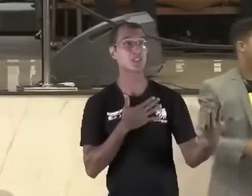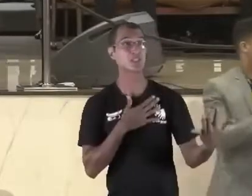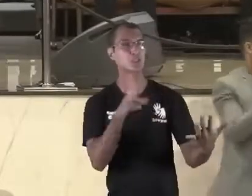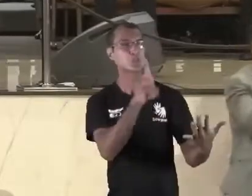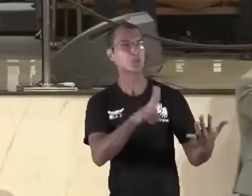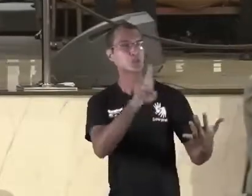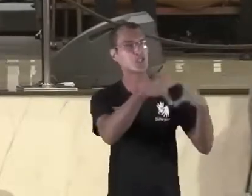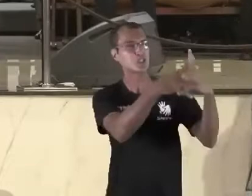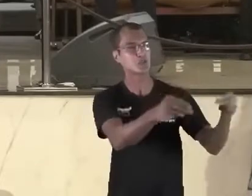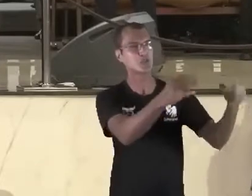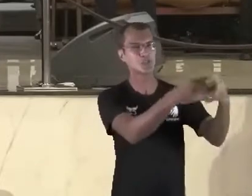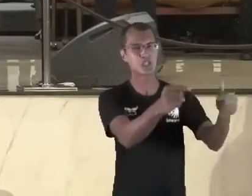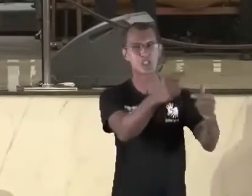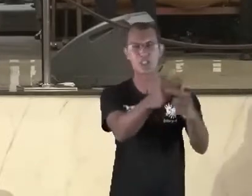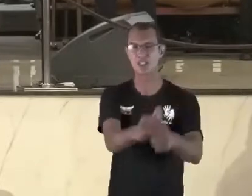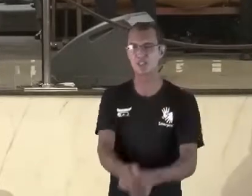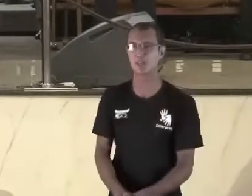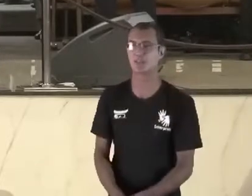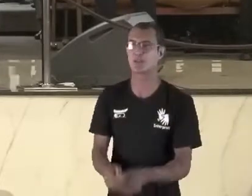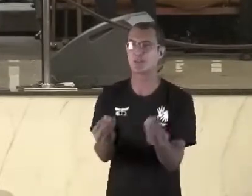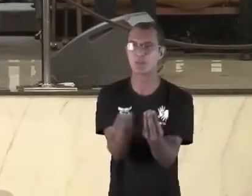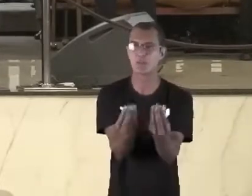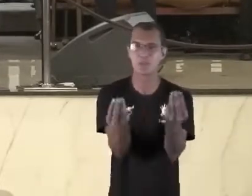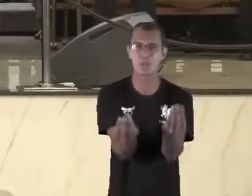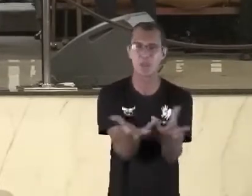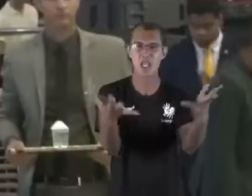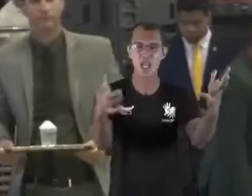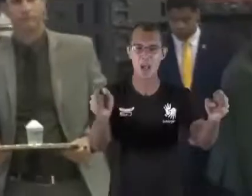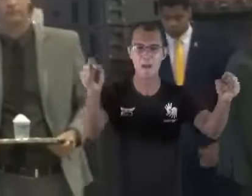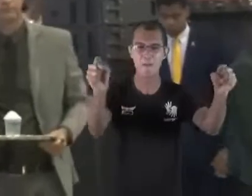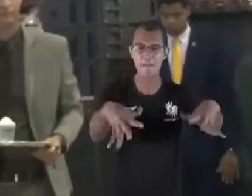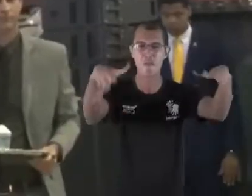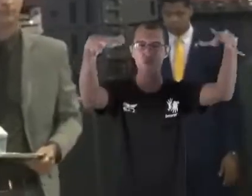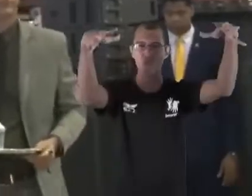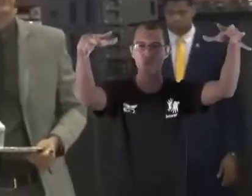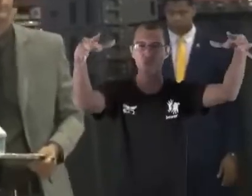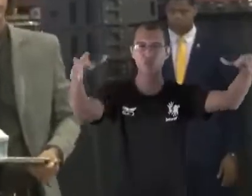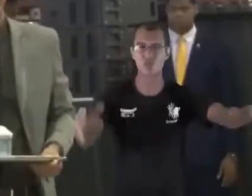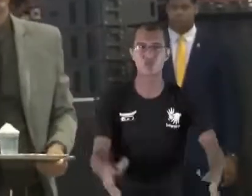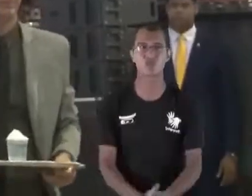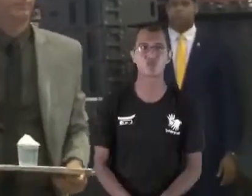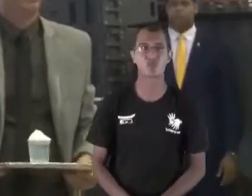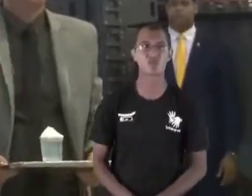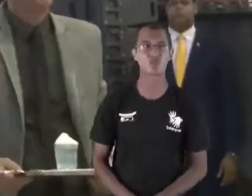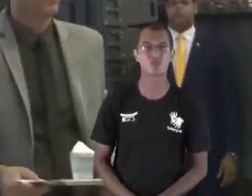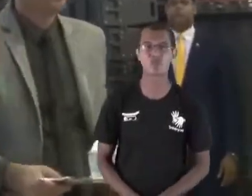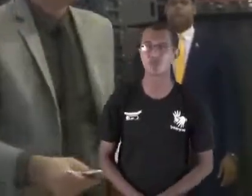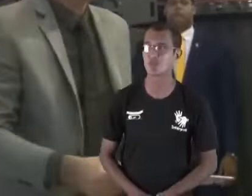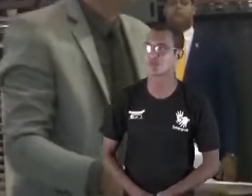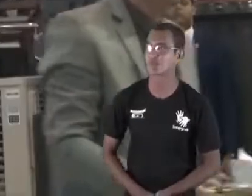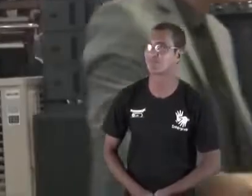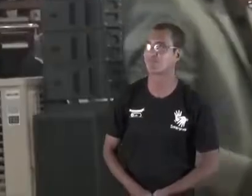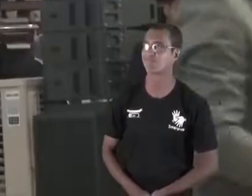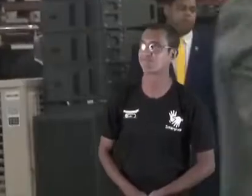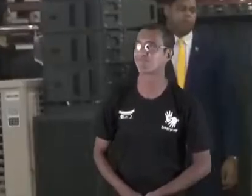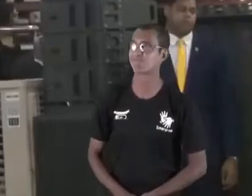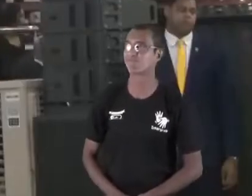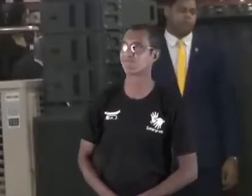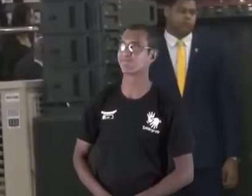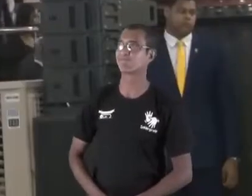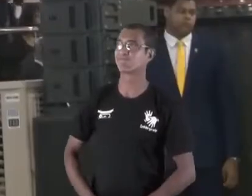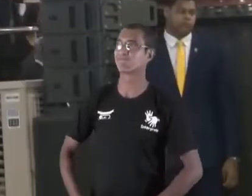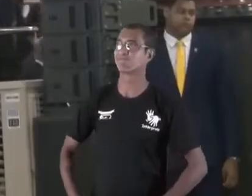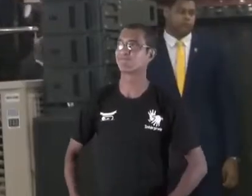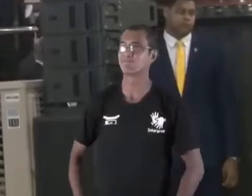ouvir a voz de Deus aqui. Porque ele ungiu minhas mãos. Chegou a décima.